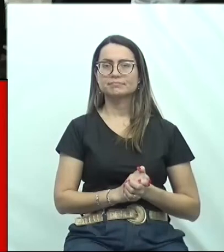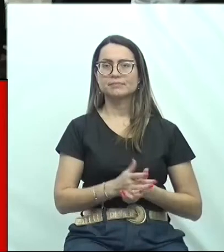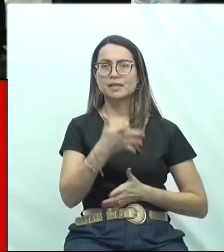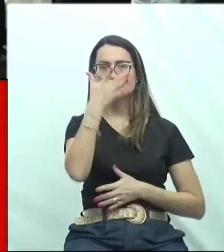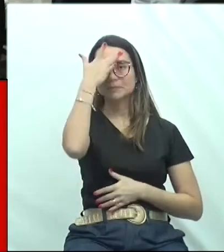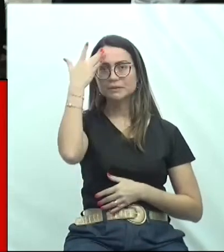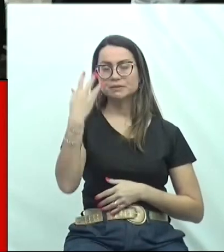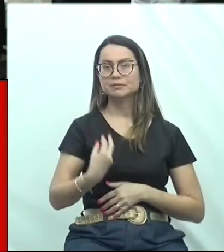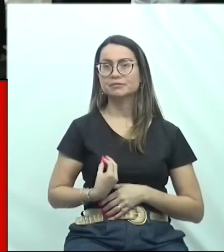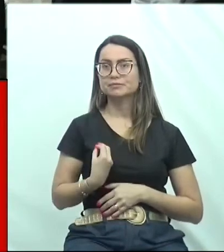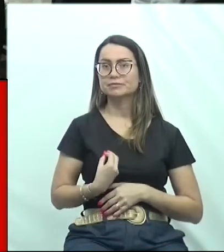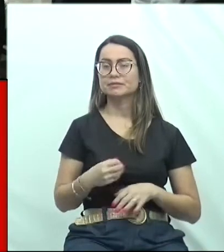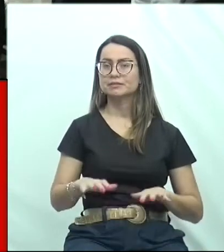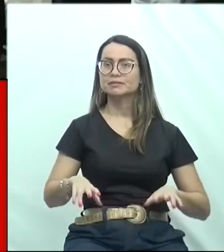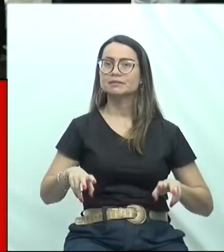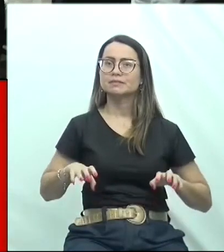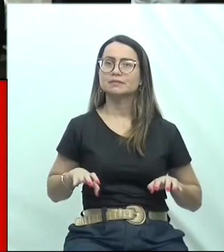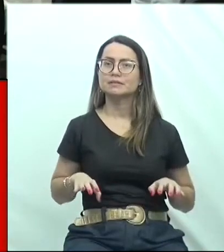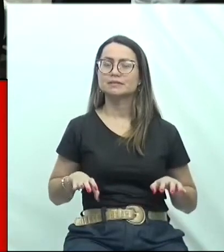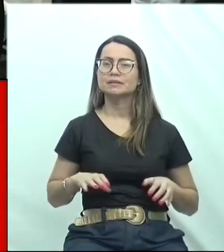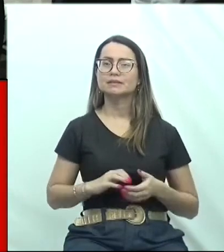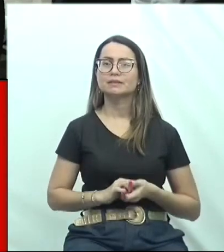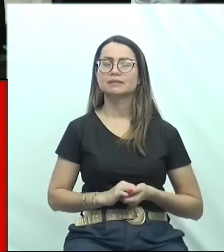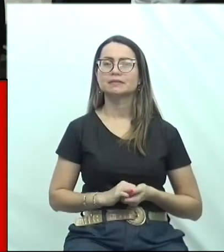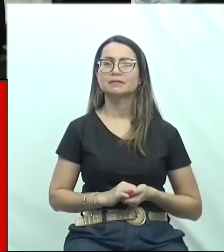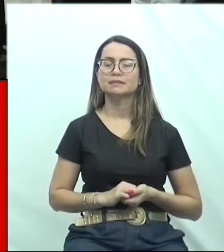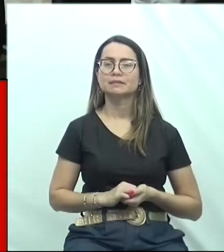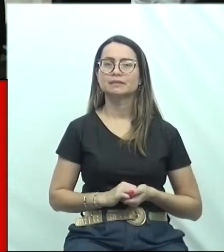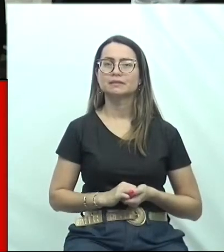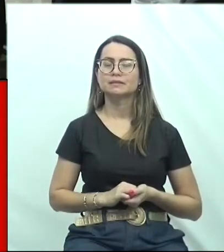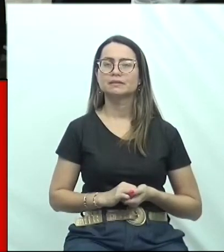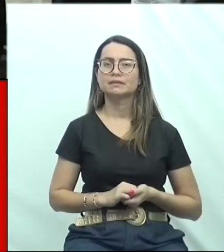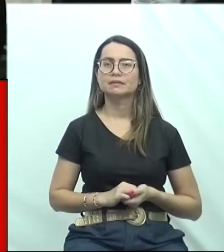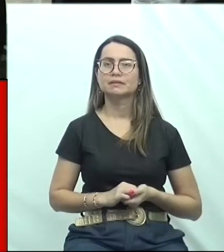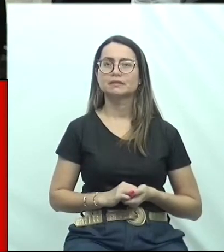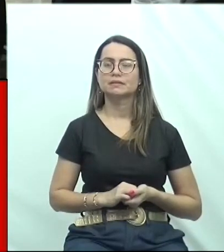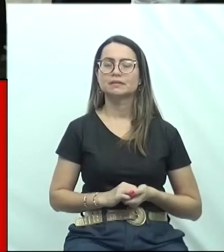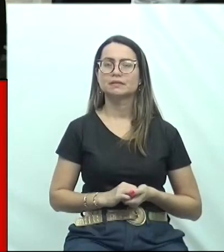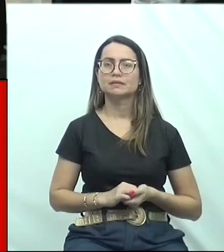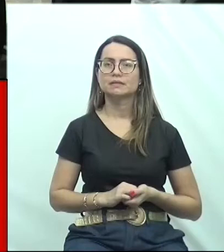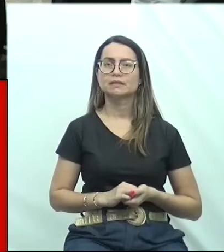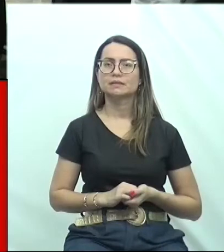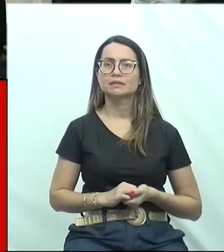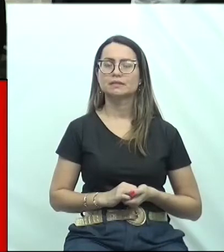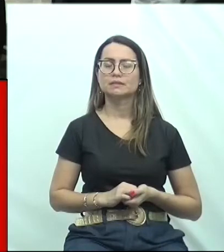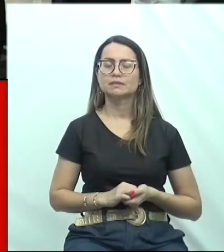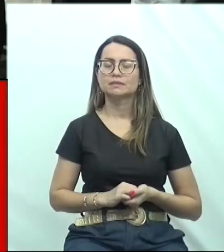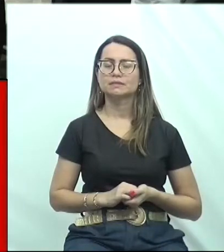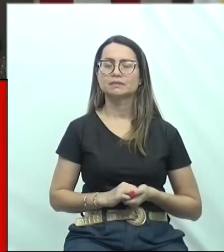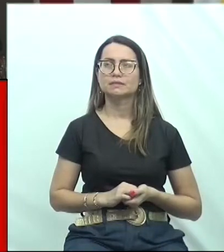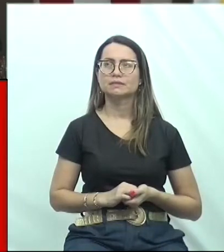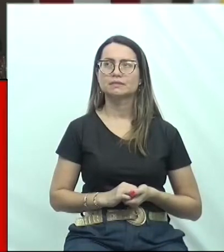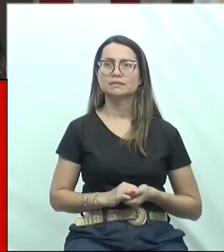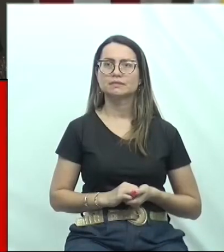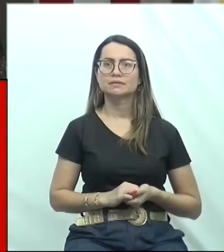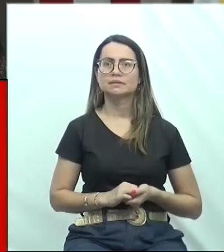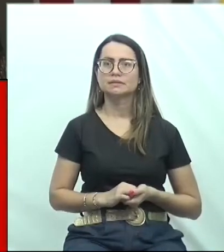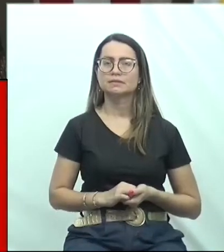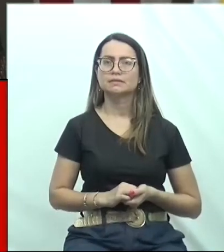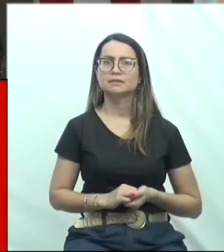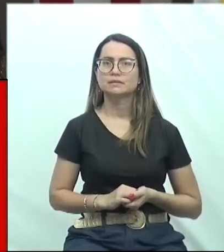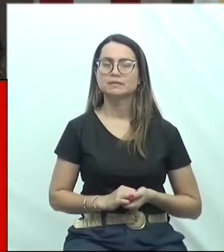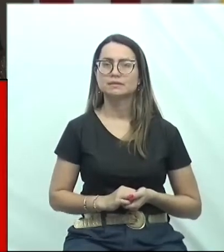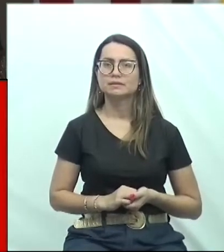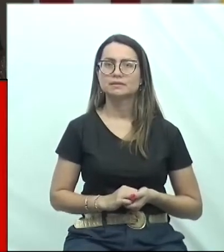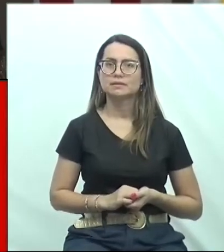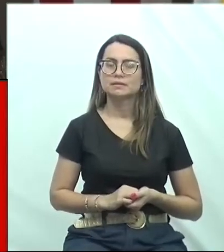galeria, que nos acompanha nas redes sociais. Então, senhora presidente, centro